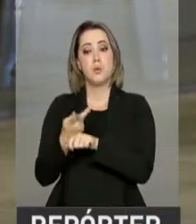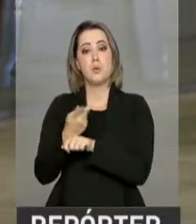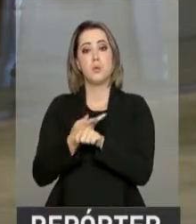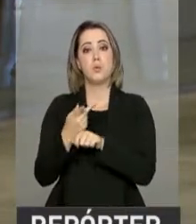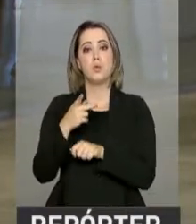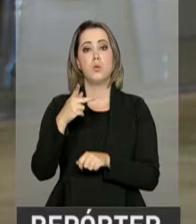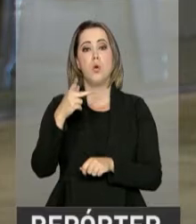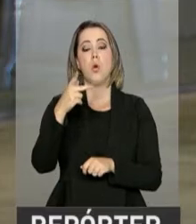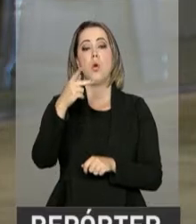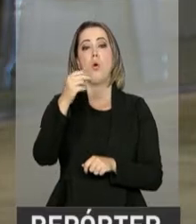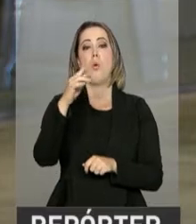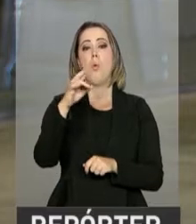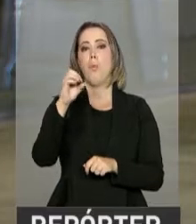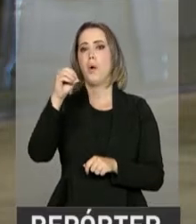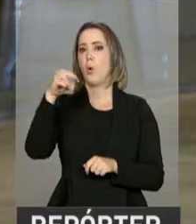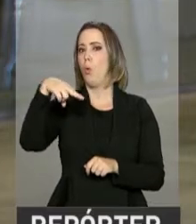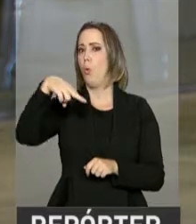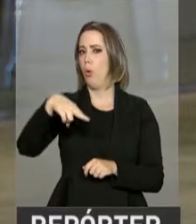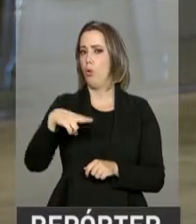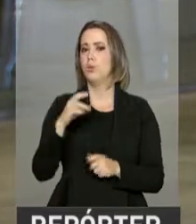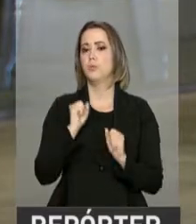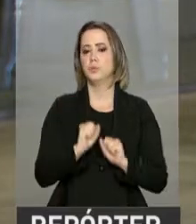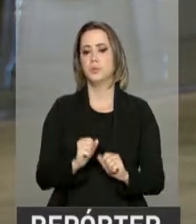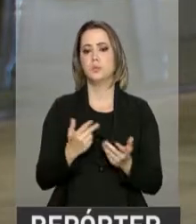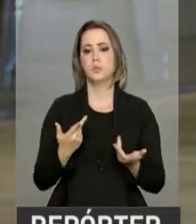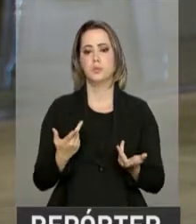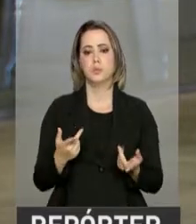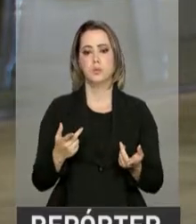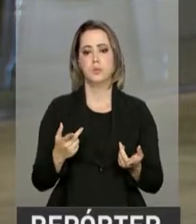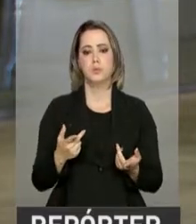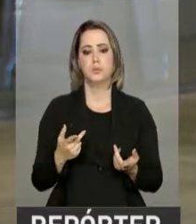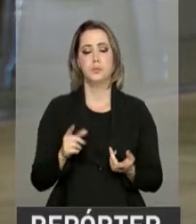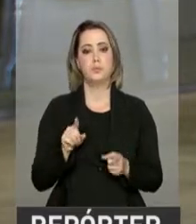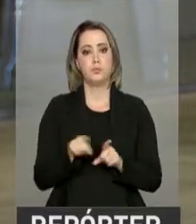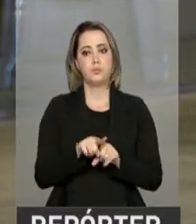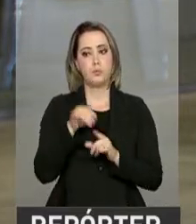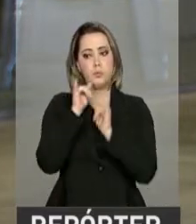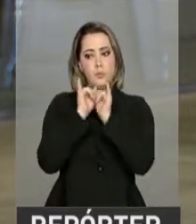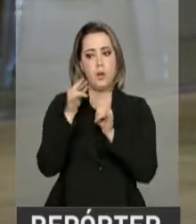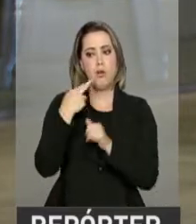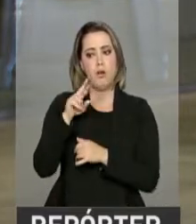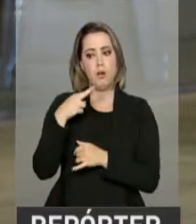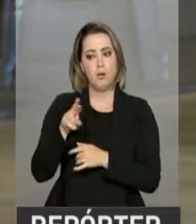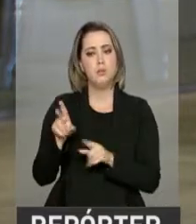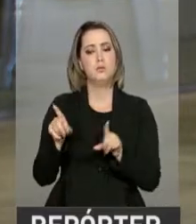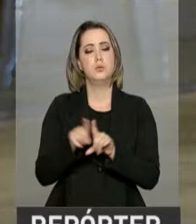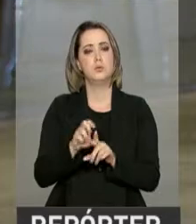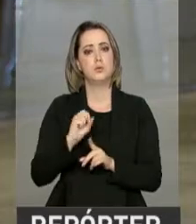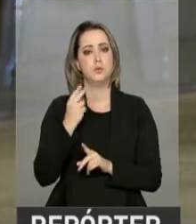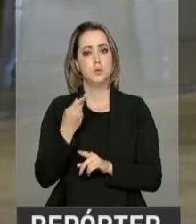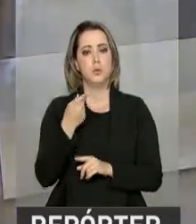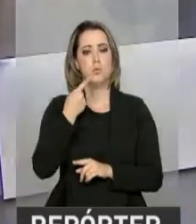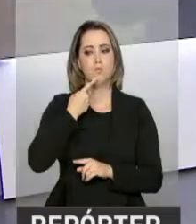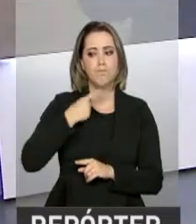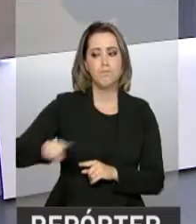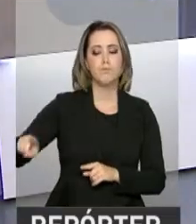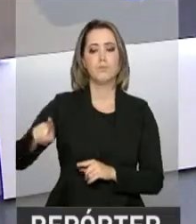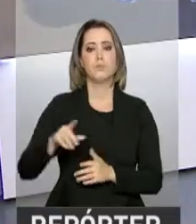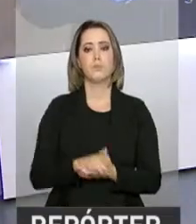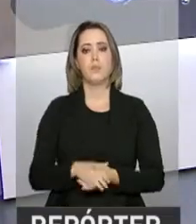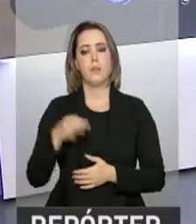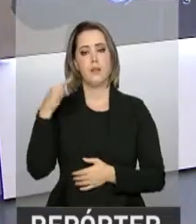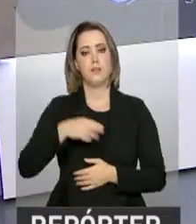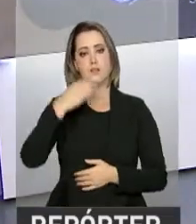o órgão de defesa do consumidor mais próximo por exemplo o procon para fazer aí uma reclamação ou uma denúncia roberto